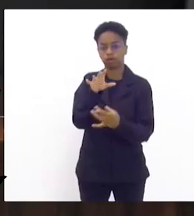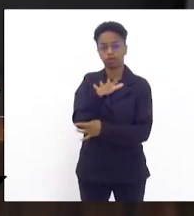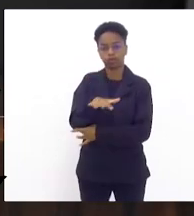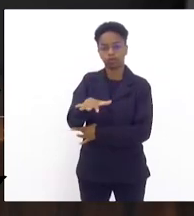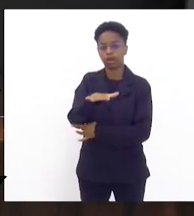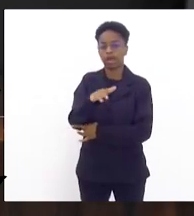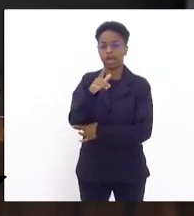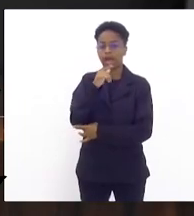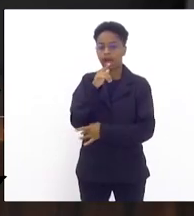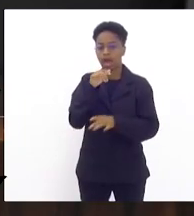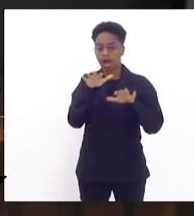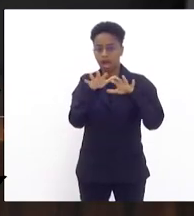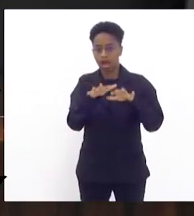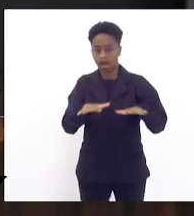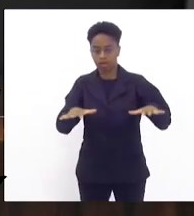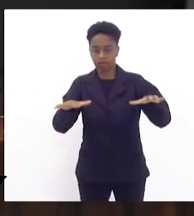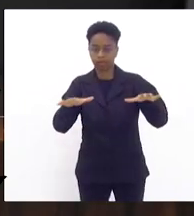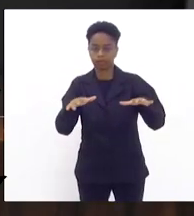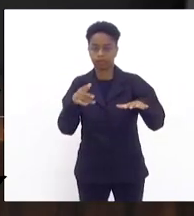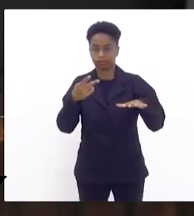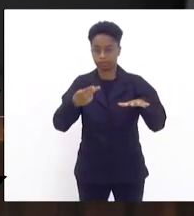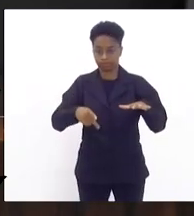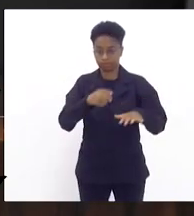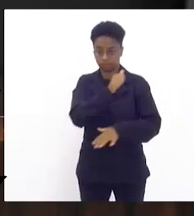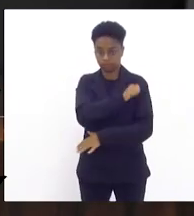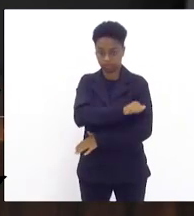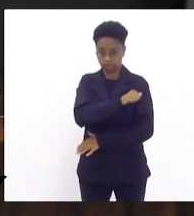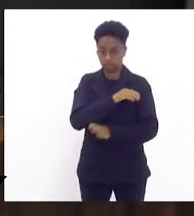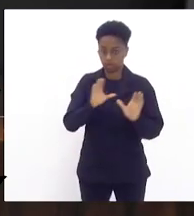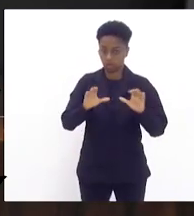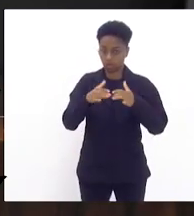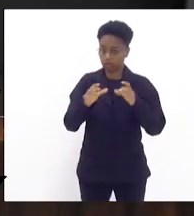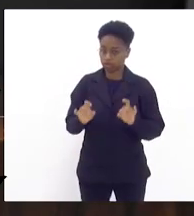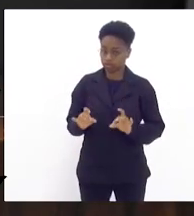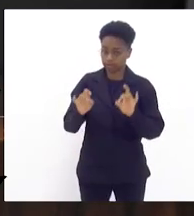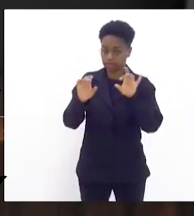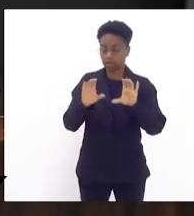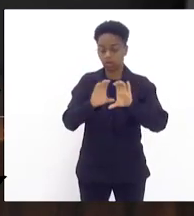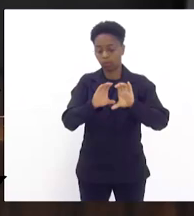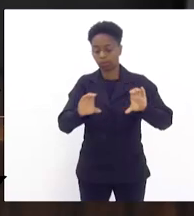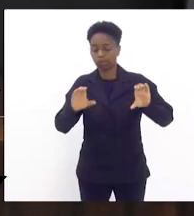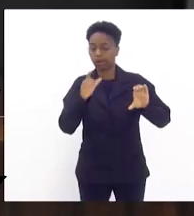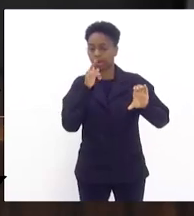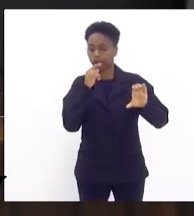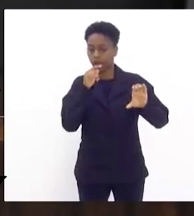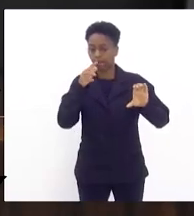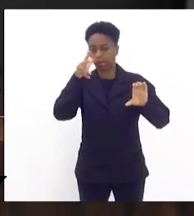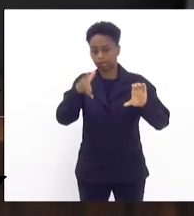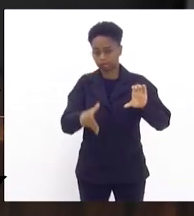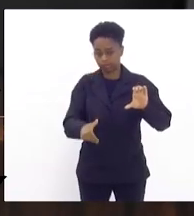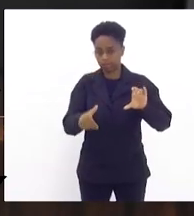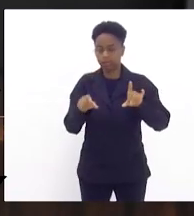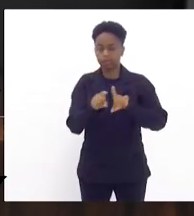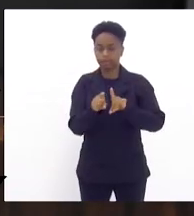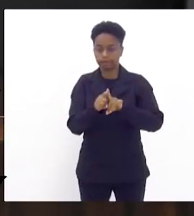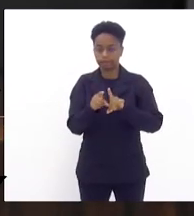Hidrográficas do Estado do Rio de Janeiro, a Comissão Especial de Saneamento e Recursos Hídricos, Gás Encanado da